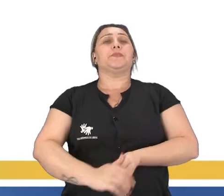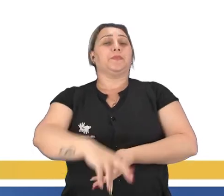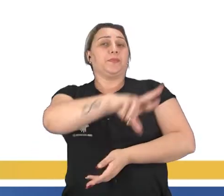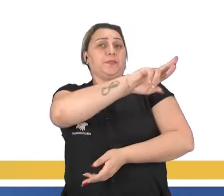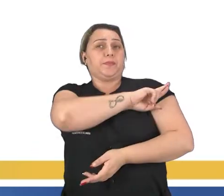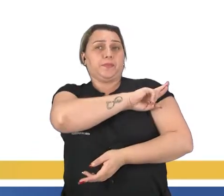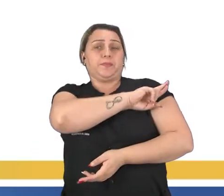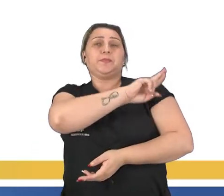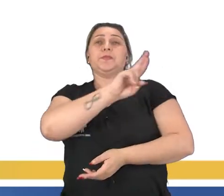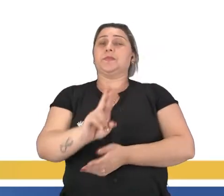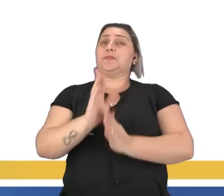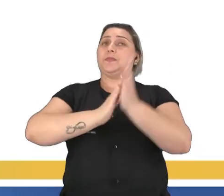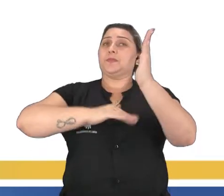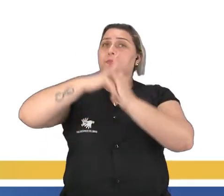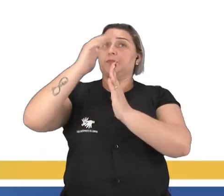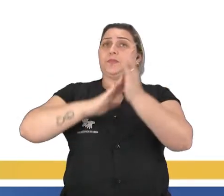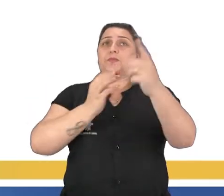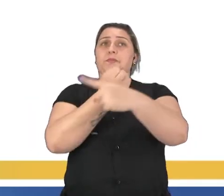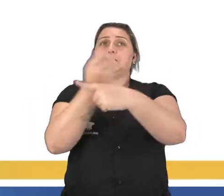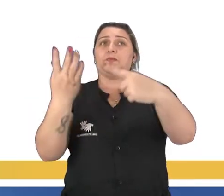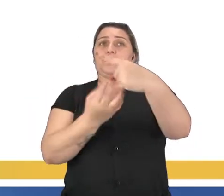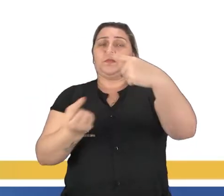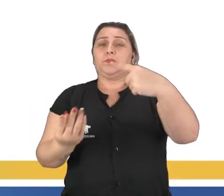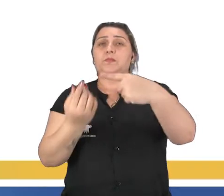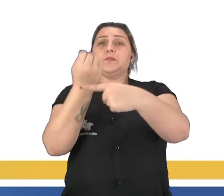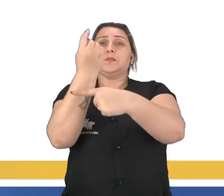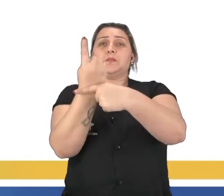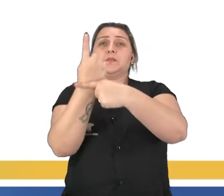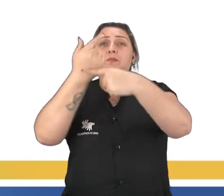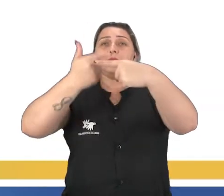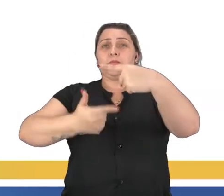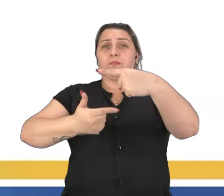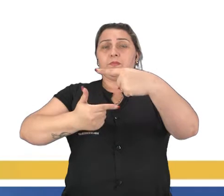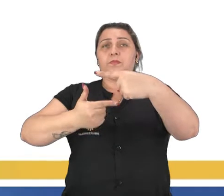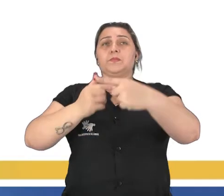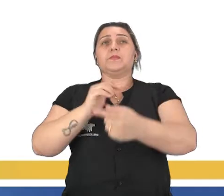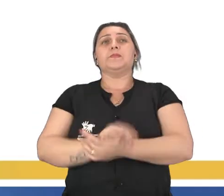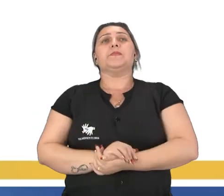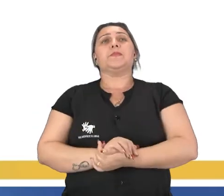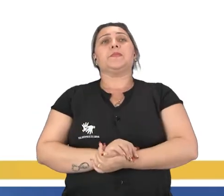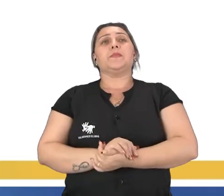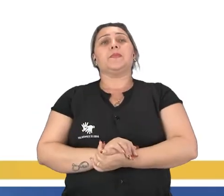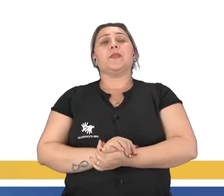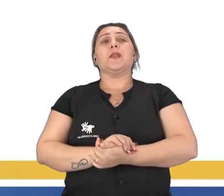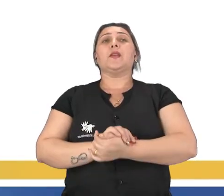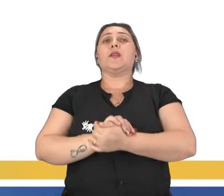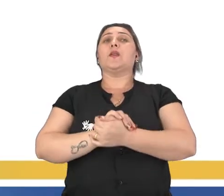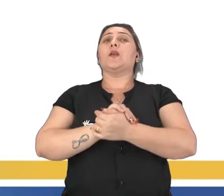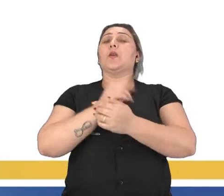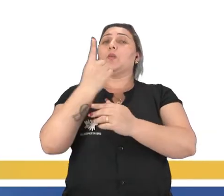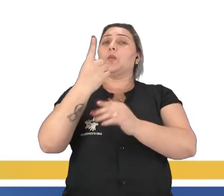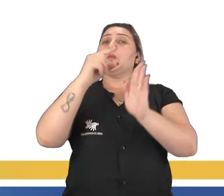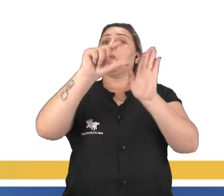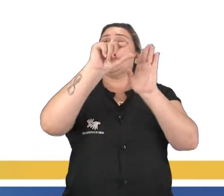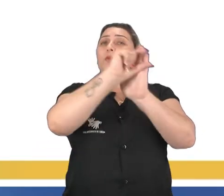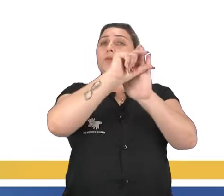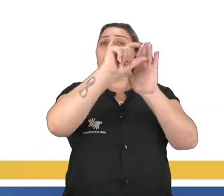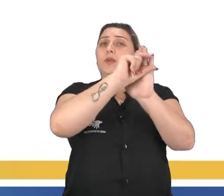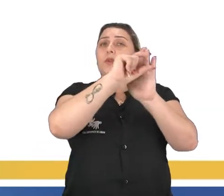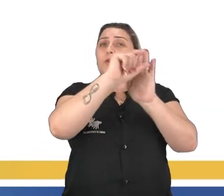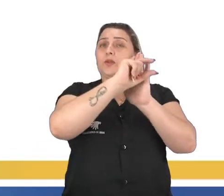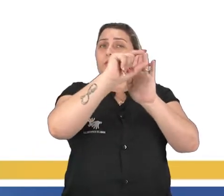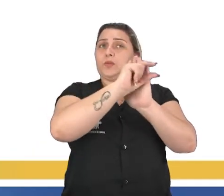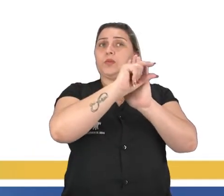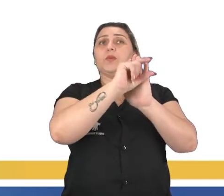Representamos a parte pintada da parede pela fração 1/2, onde o 1 é o numerador da fração, e nesse caso